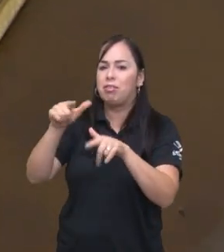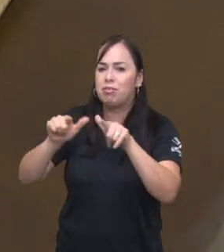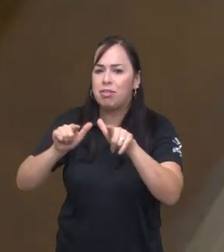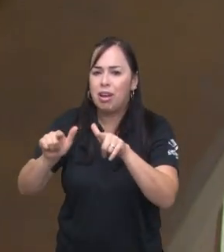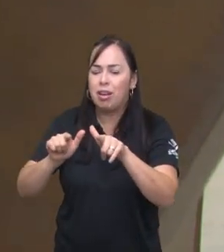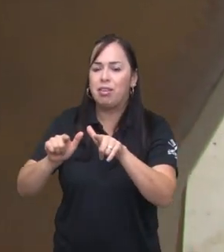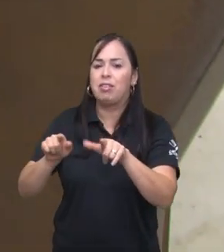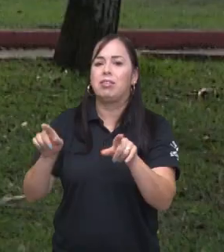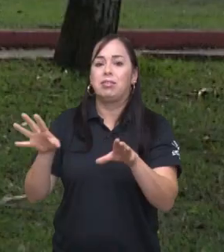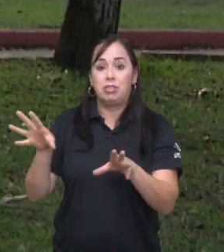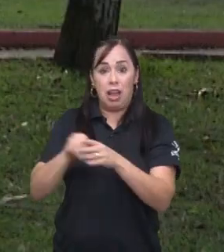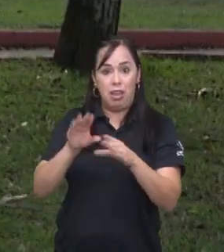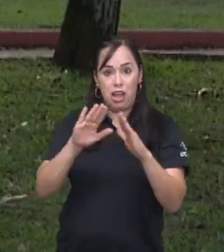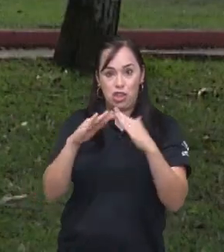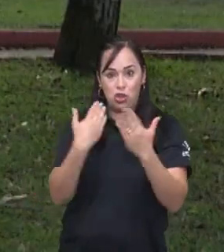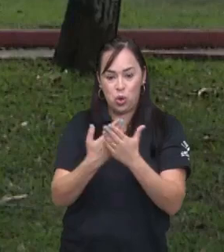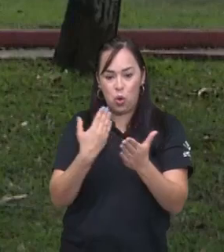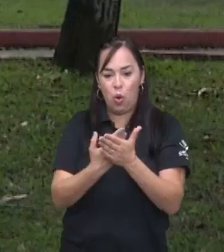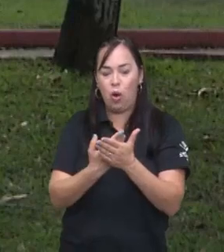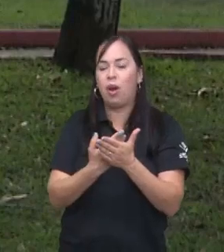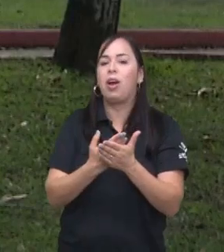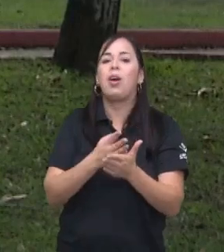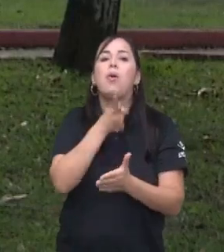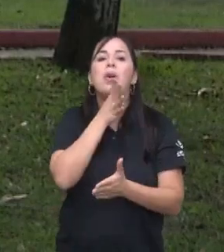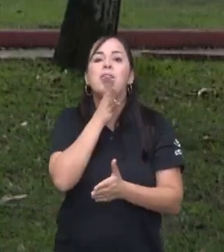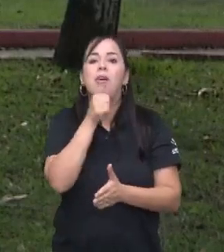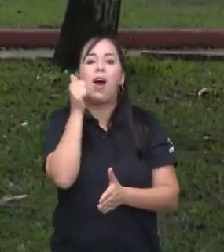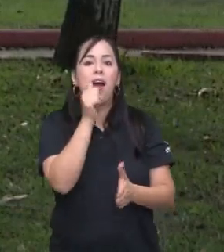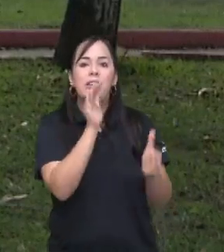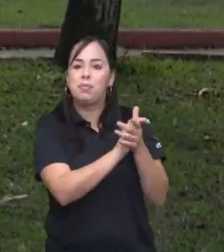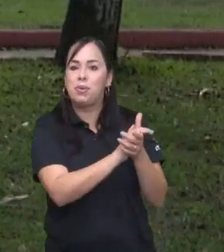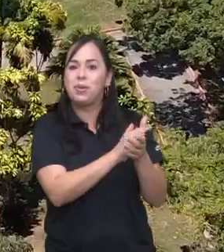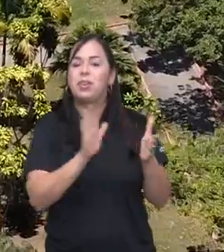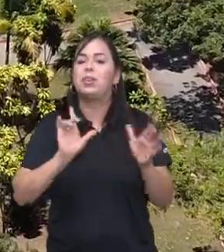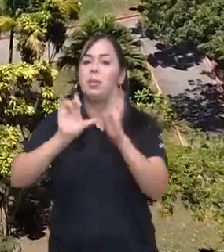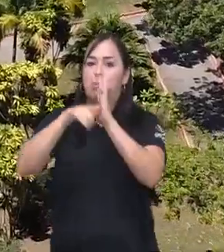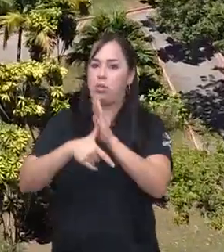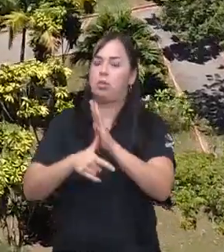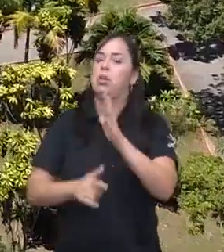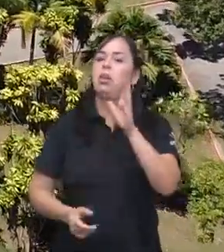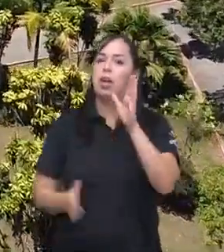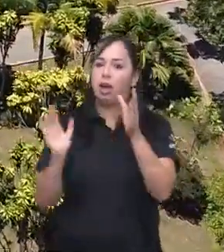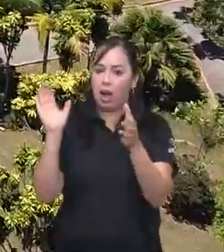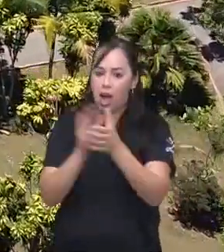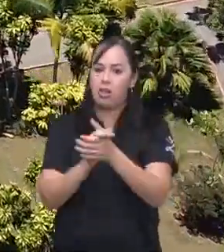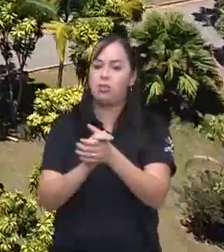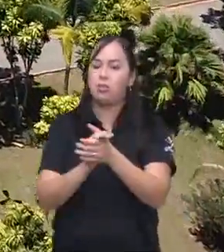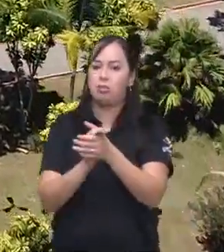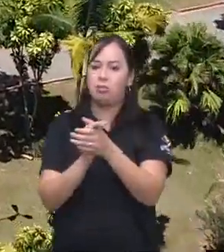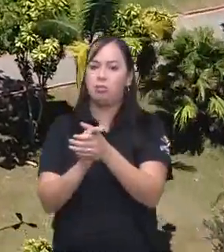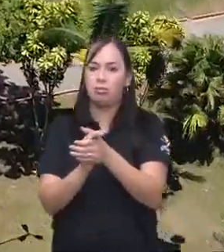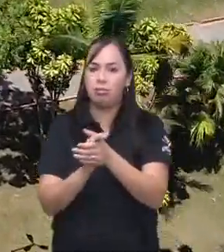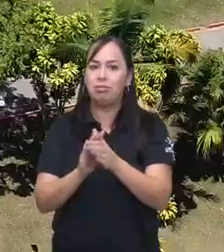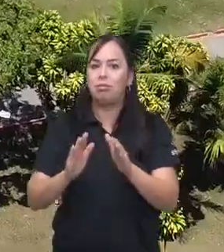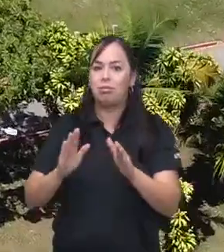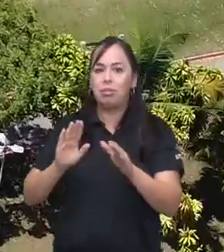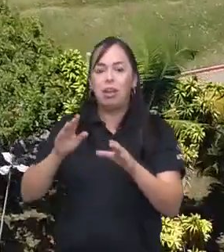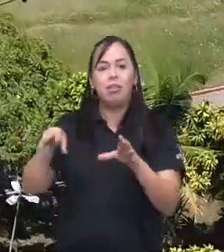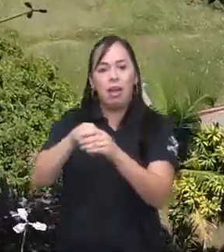e casou na principal igreja do Novo Horizonte. Fez questão, porque reconhece e valoriza a trajetória dos